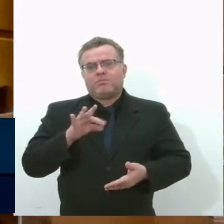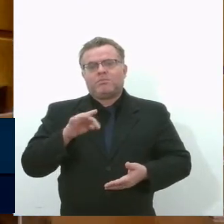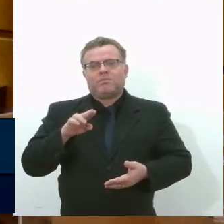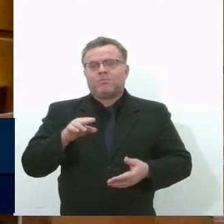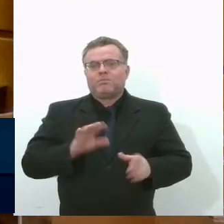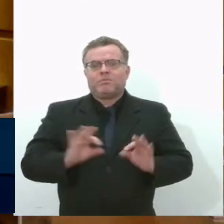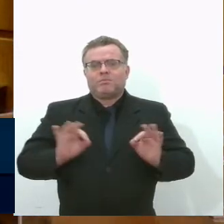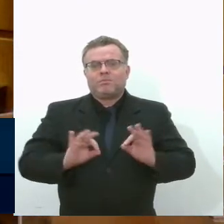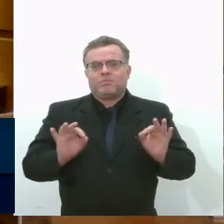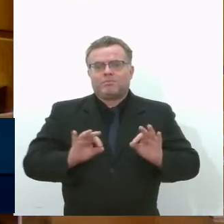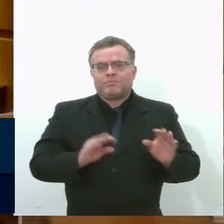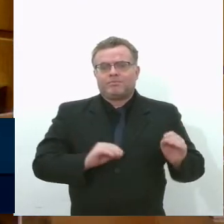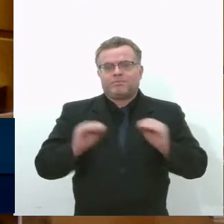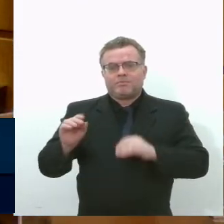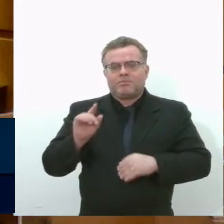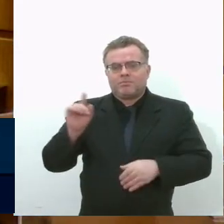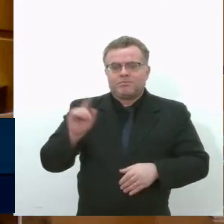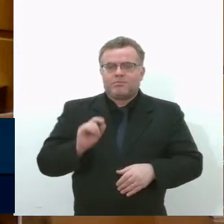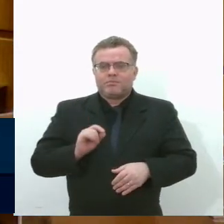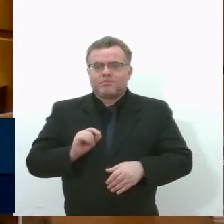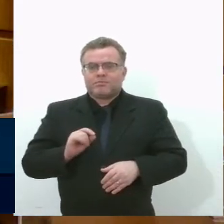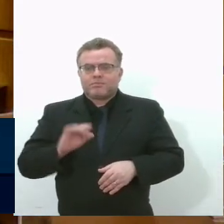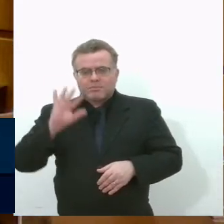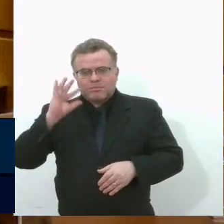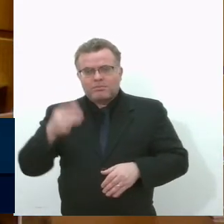Por força da decisão do Supremo.